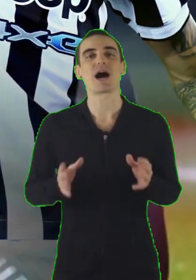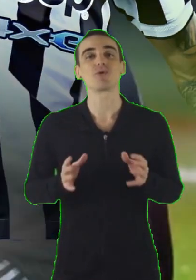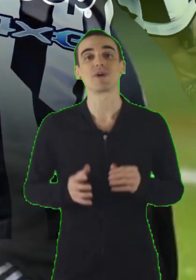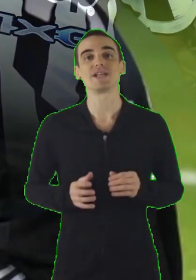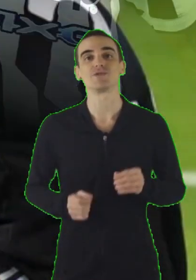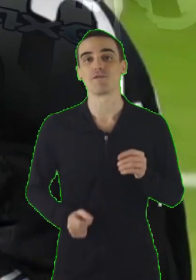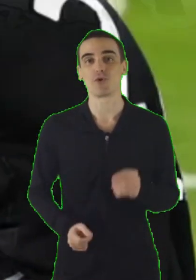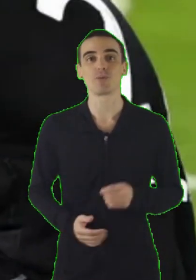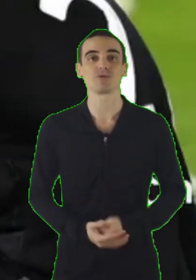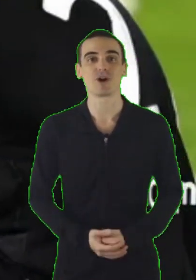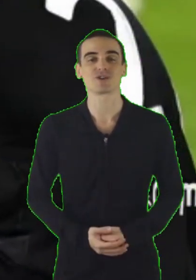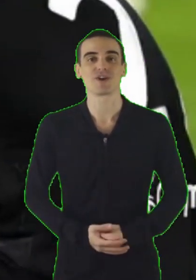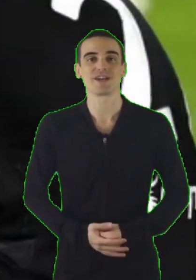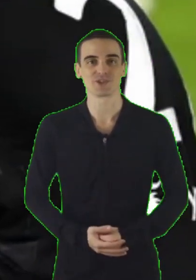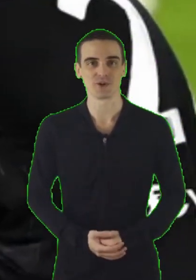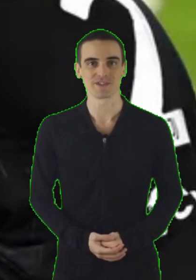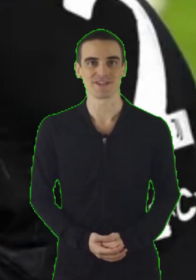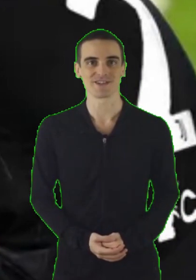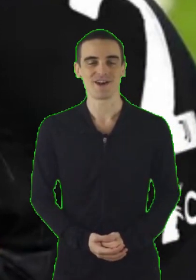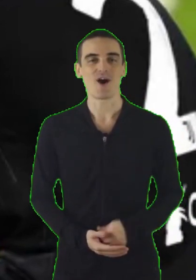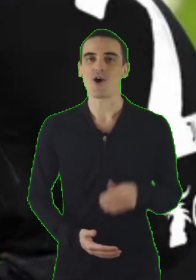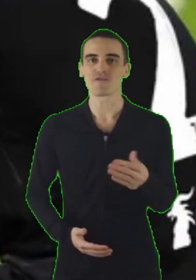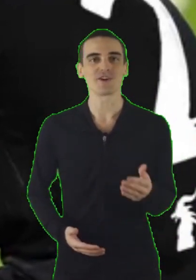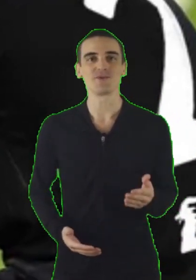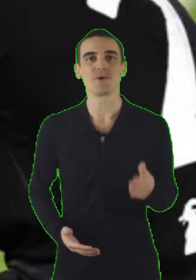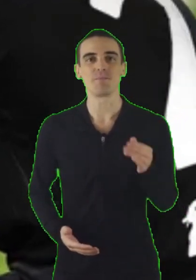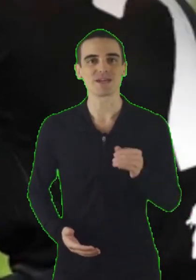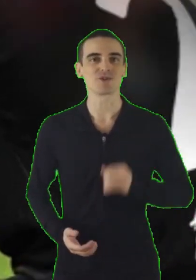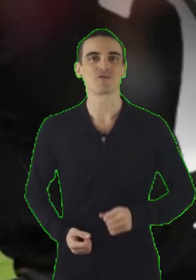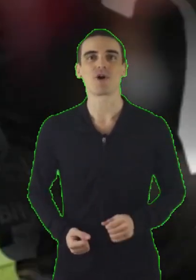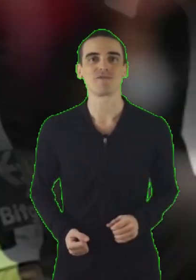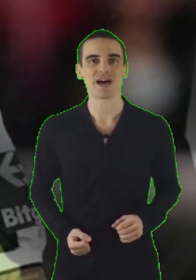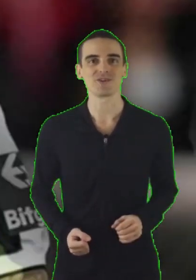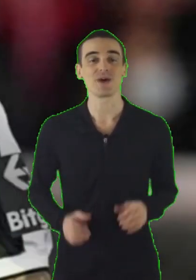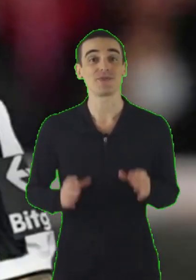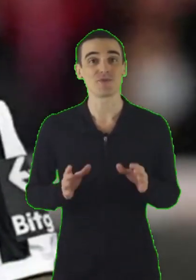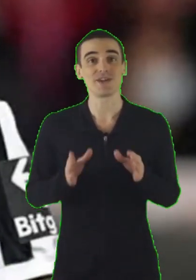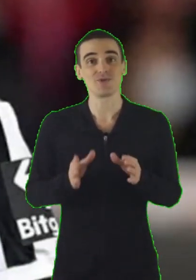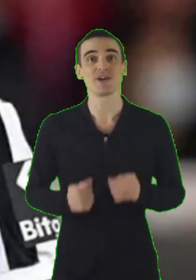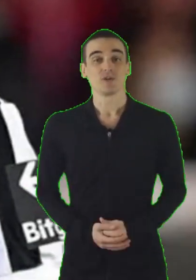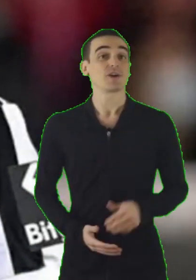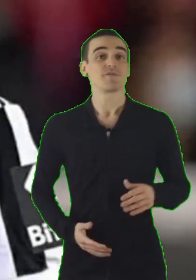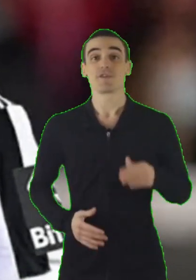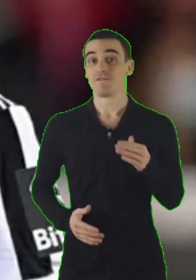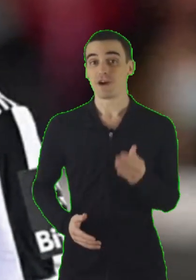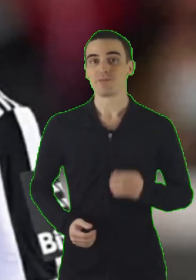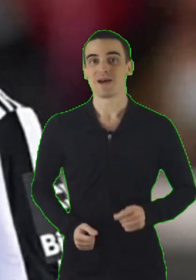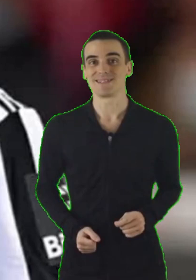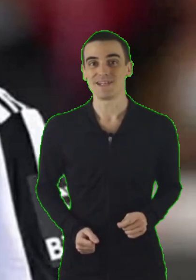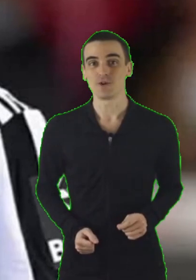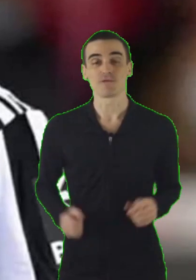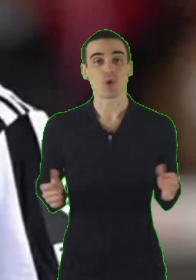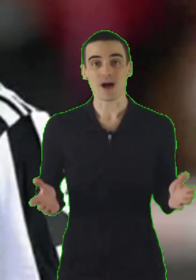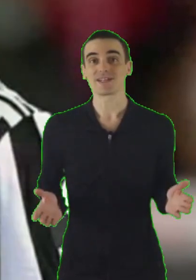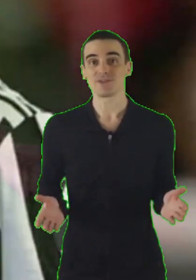A diretoria celeste trouxe cerca de 14 novos nomes para a toca da Raposa. Vale lembrar que Caio teve seu nome especulado no Flamengo,